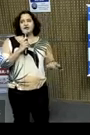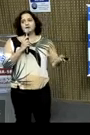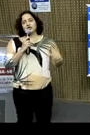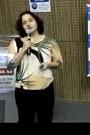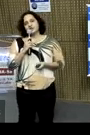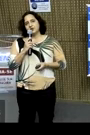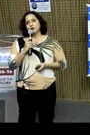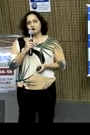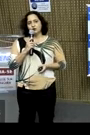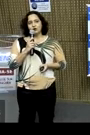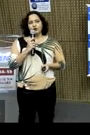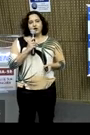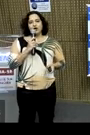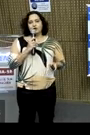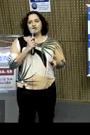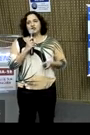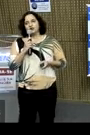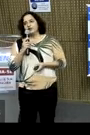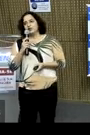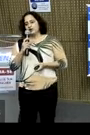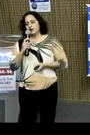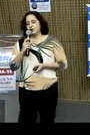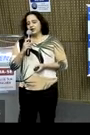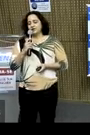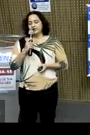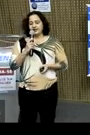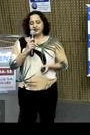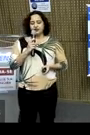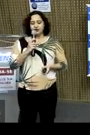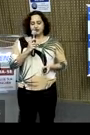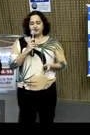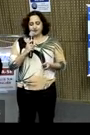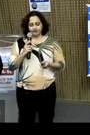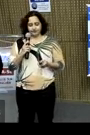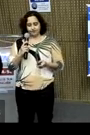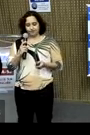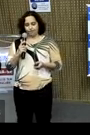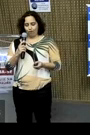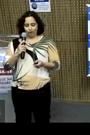pandemia, muitas vezes buscou a unidade do 24 horas para ser atendida.